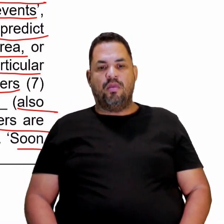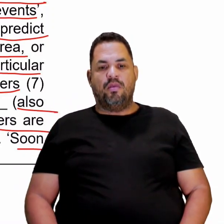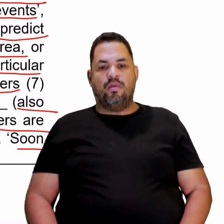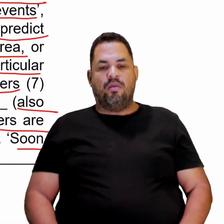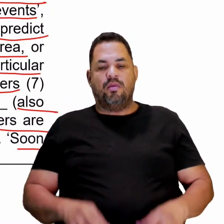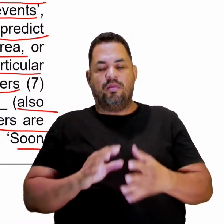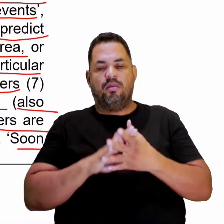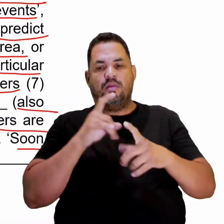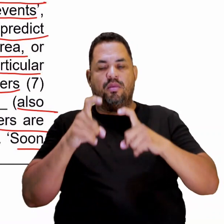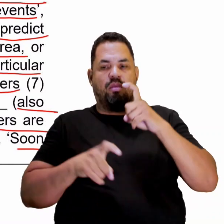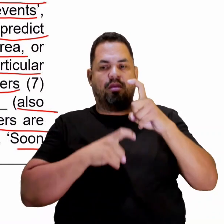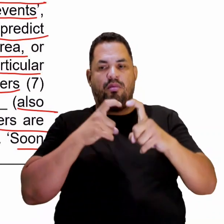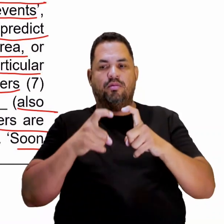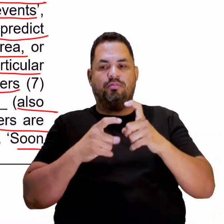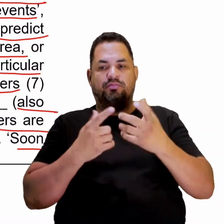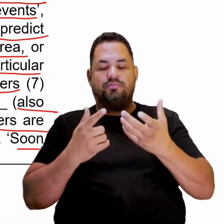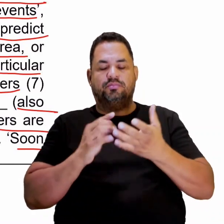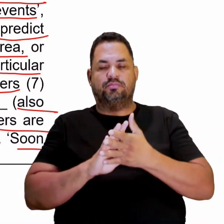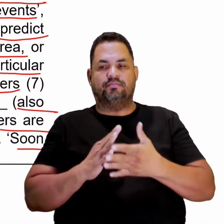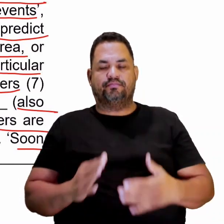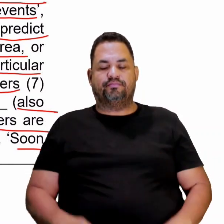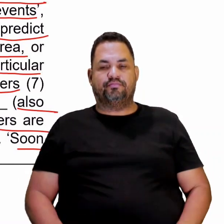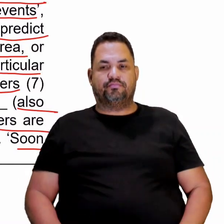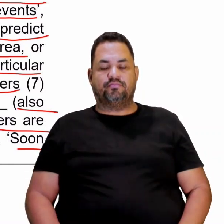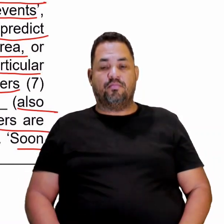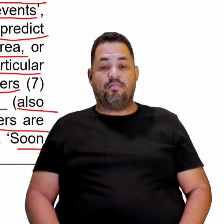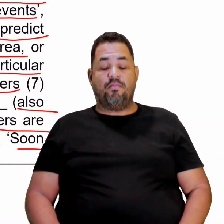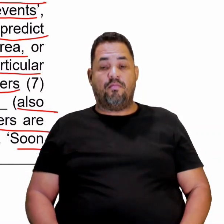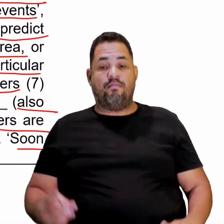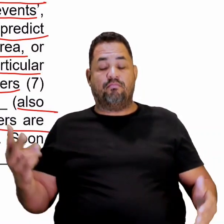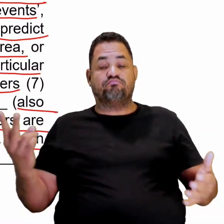esses computadores vão o quê?